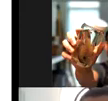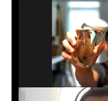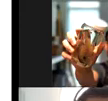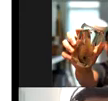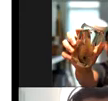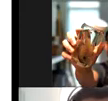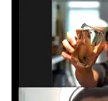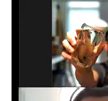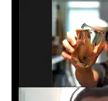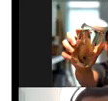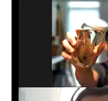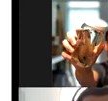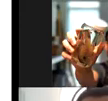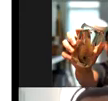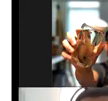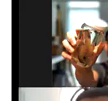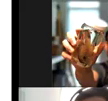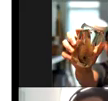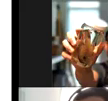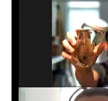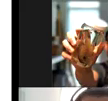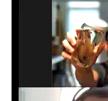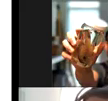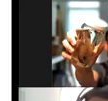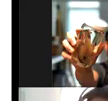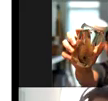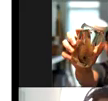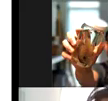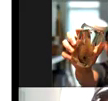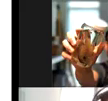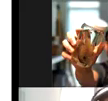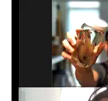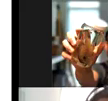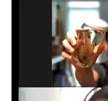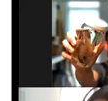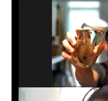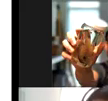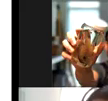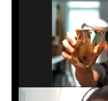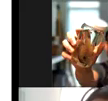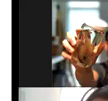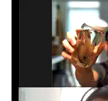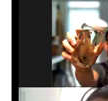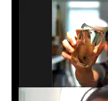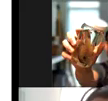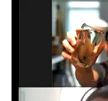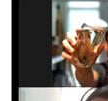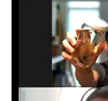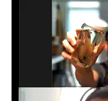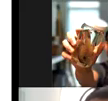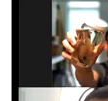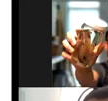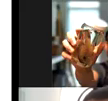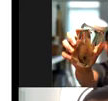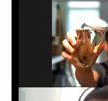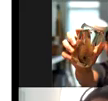bem mais acostumada também, pelo menos recentemente, pelo menos eu. Que são esses mapas globais, de predições globais, de como que a mudança da